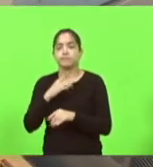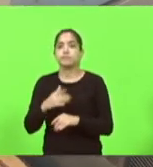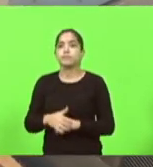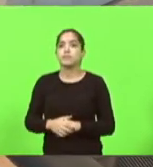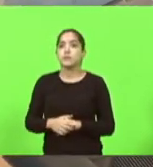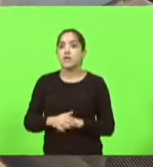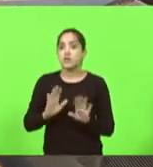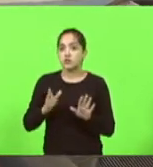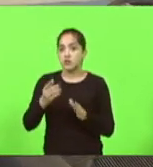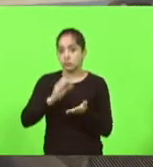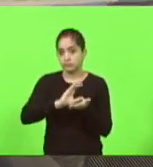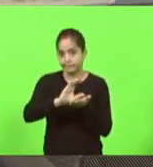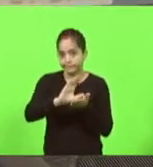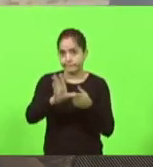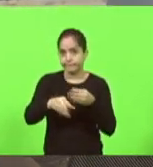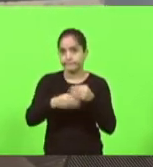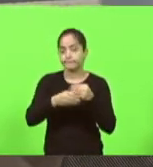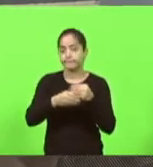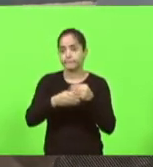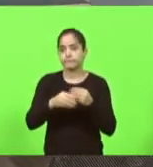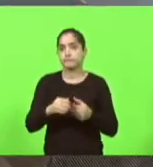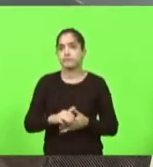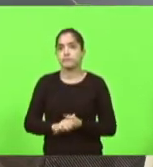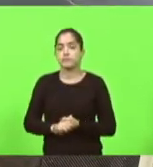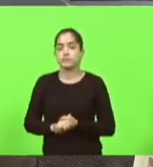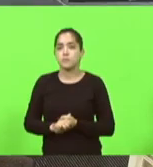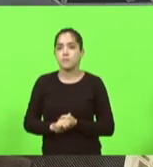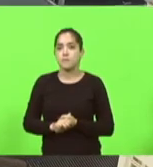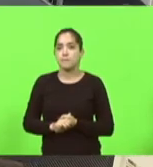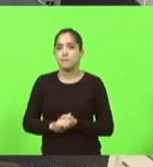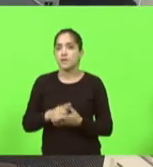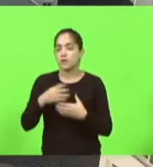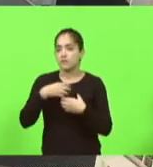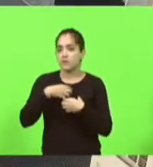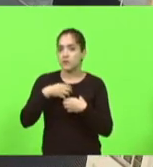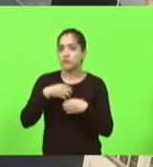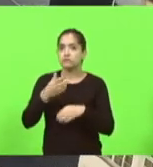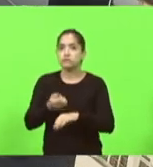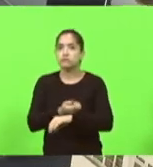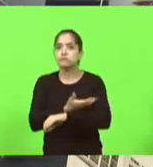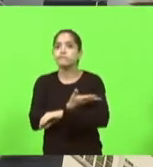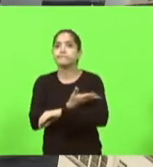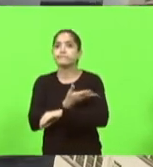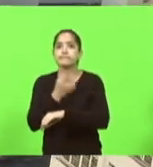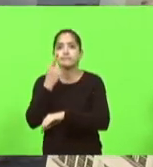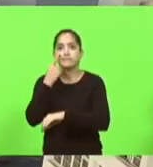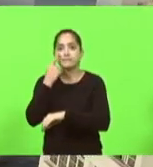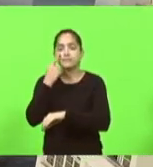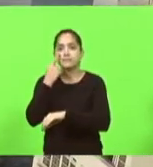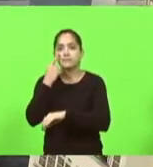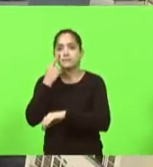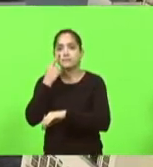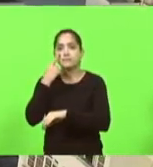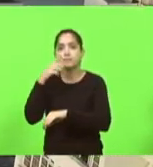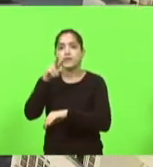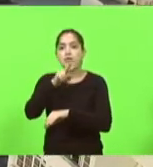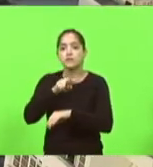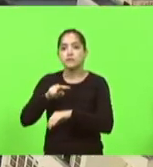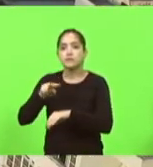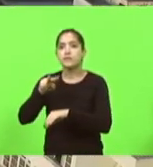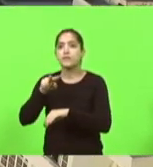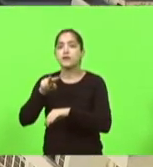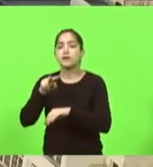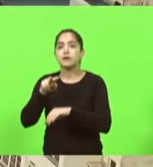já destinamos essa emenda. E eu fiquei até emocionado quando olhei a pulsante Cidade Azul de cima, uma cidade que tem todo um